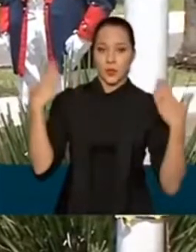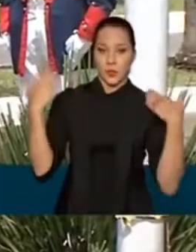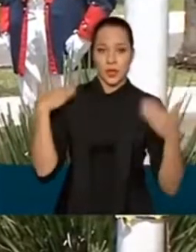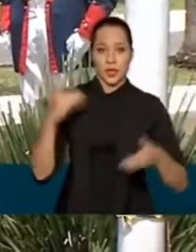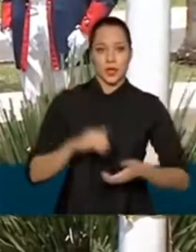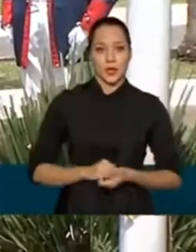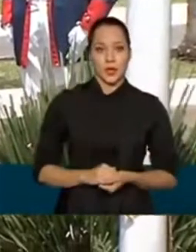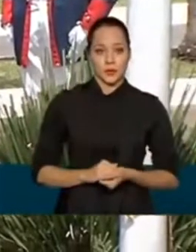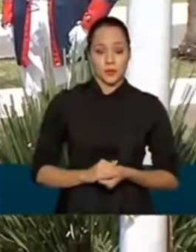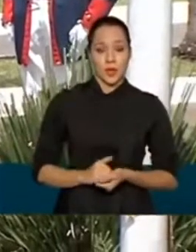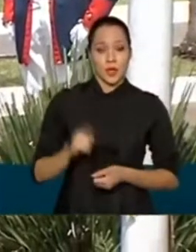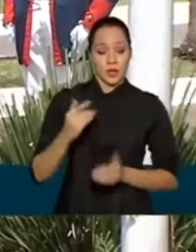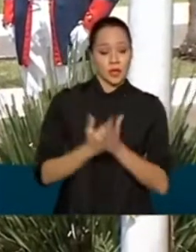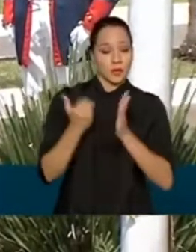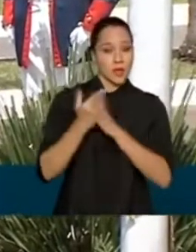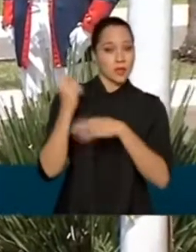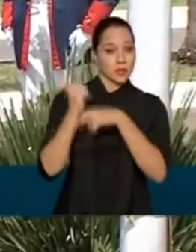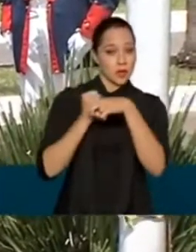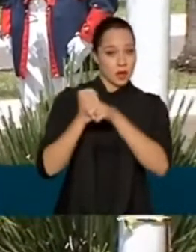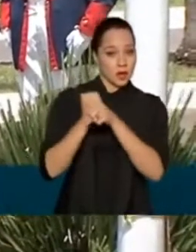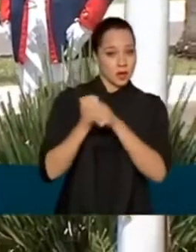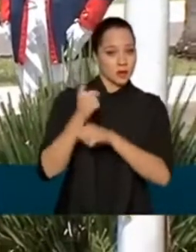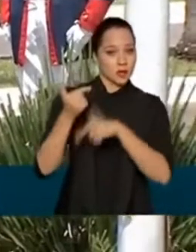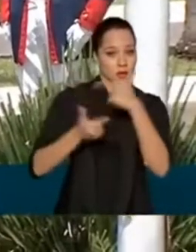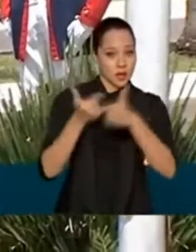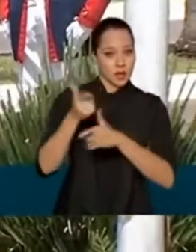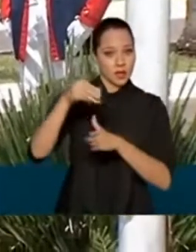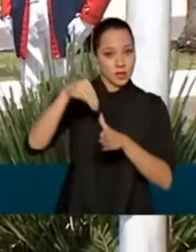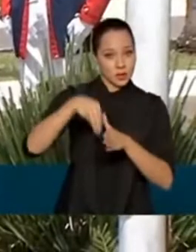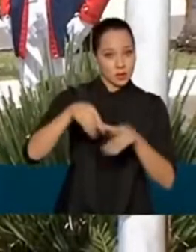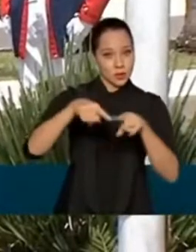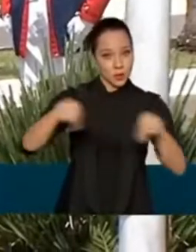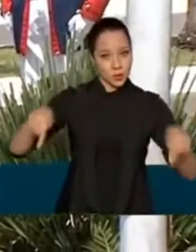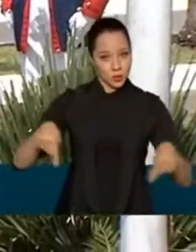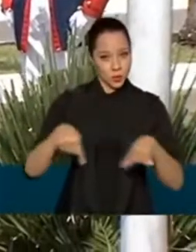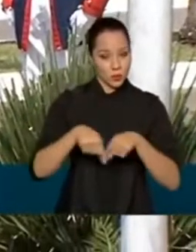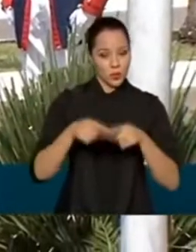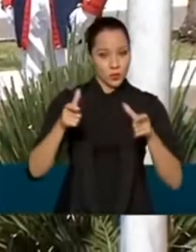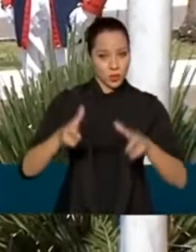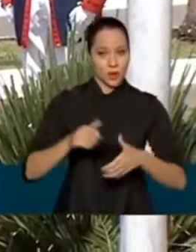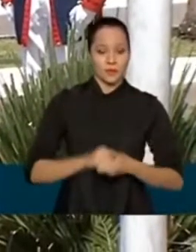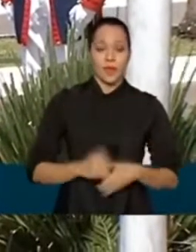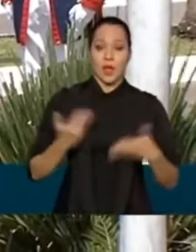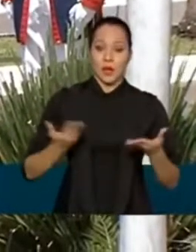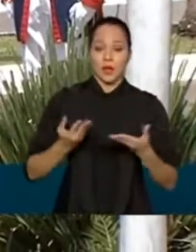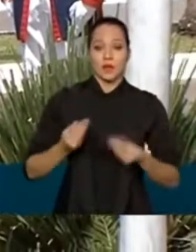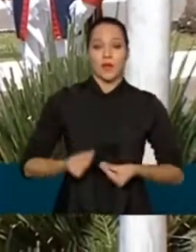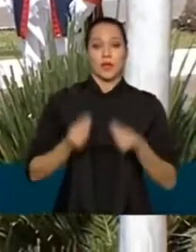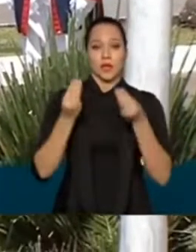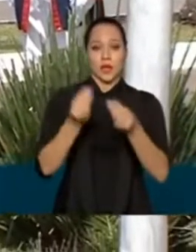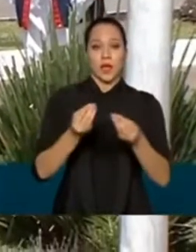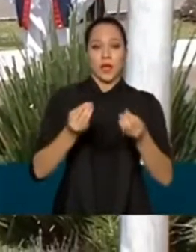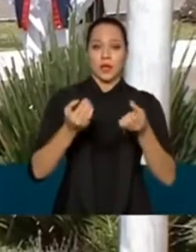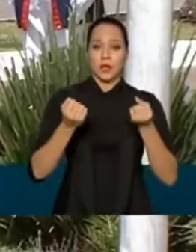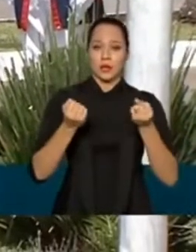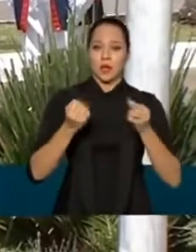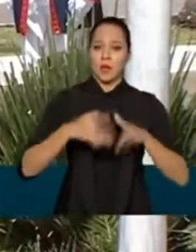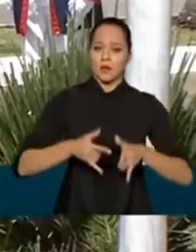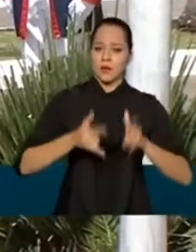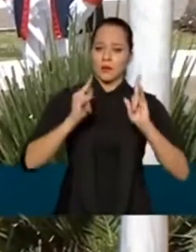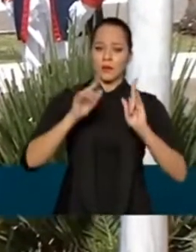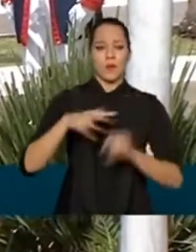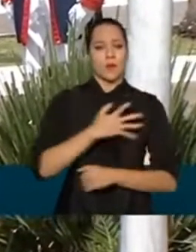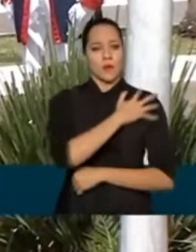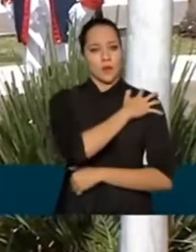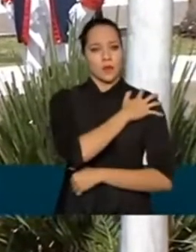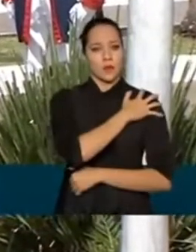praça que possui mais tempo servindo a bordo daquele gabinete, efetuará a entrega do pavilhão de comandante da